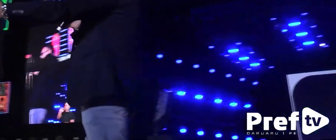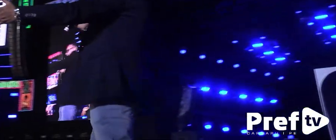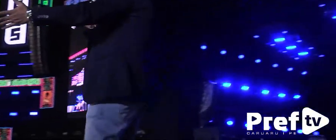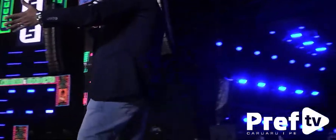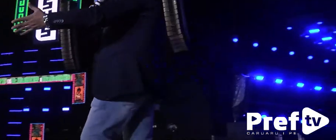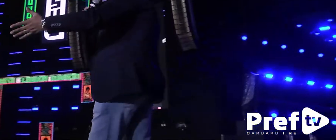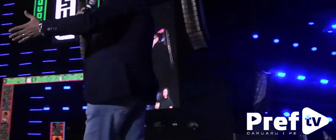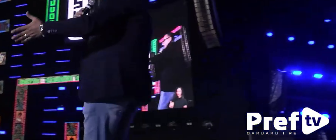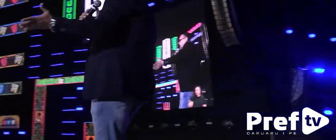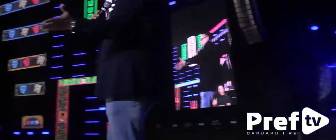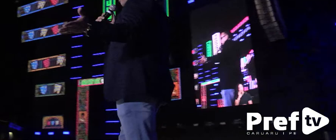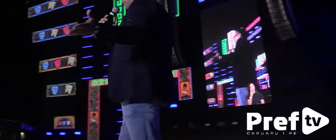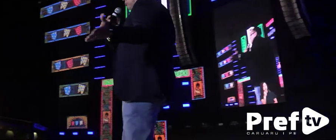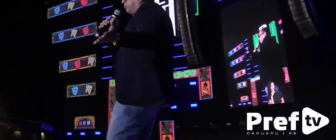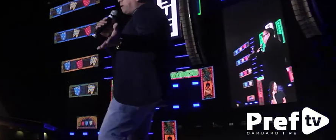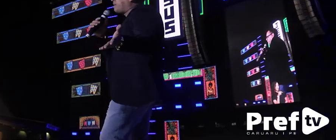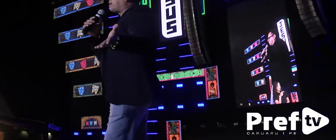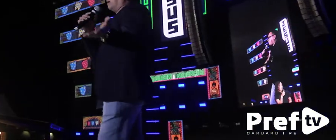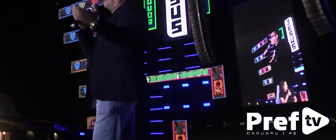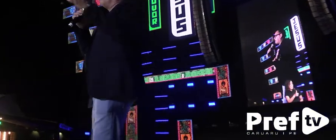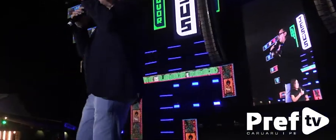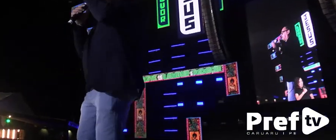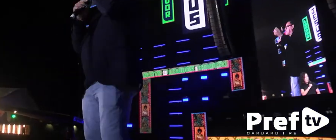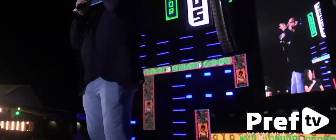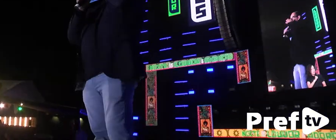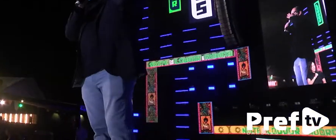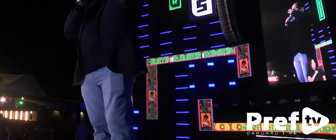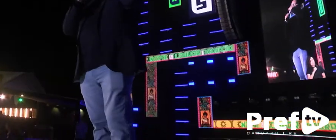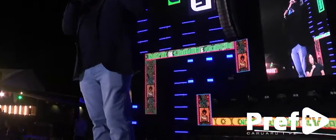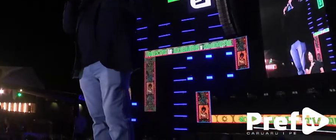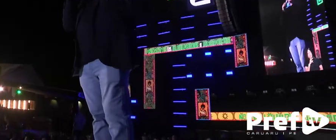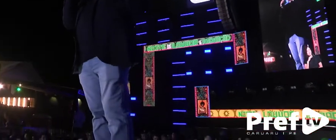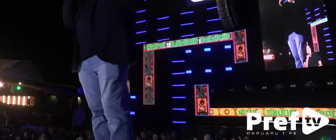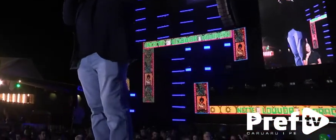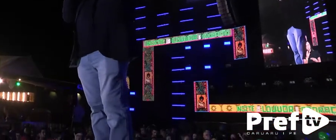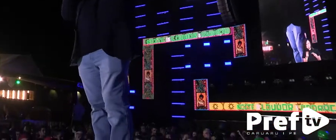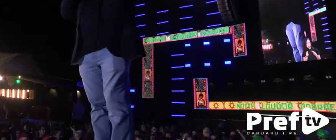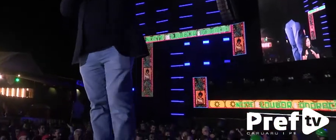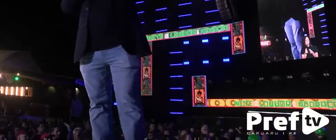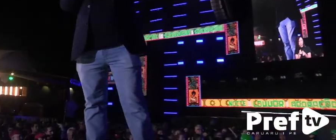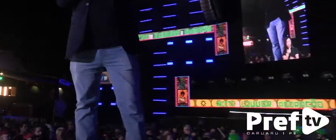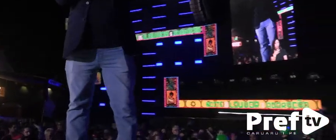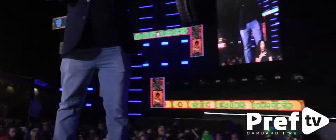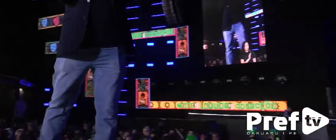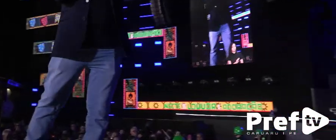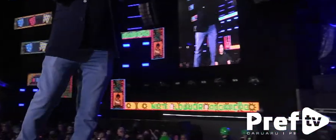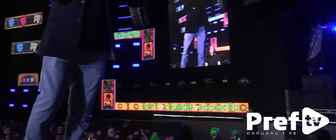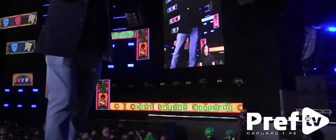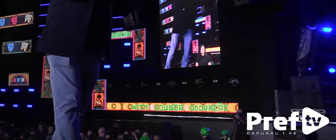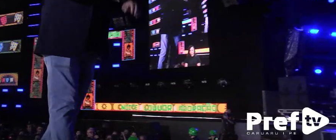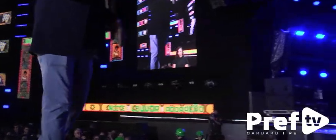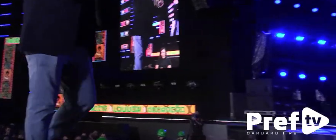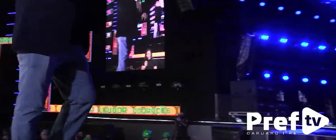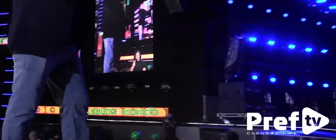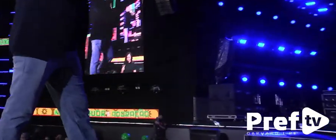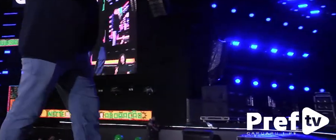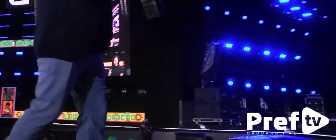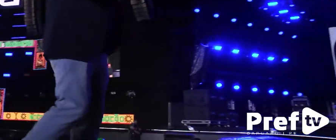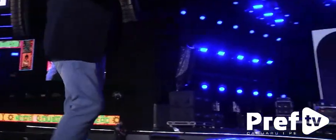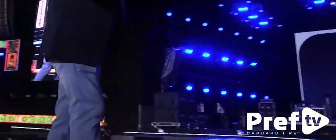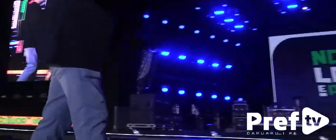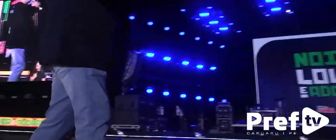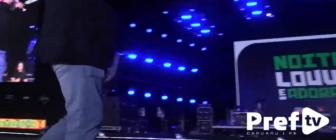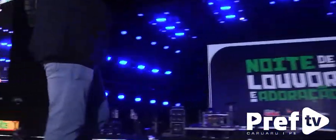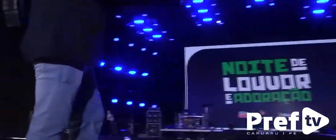eu digo para com isso Não Eu bebia não vai largar esse baixinho apareceu na minha vida um irmão aí depois